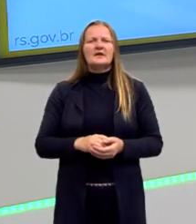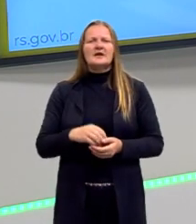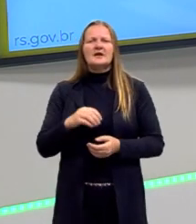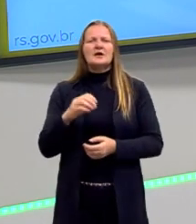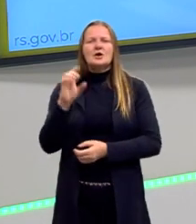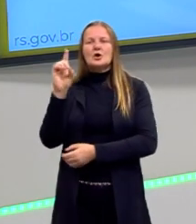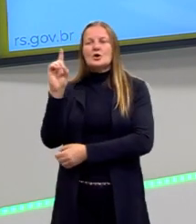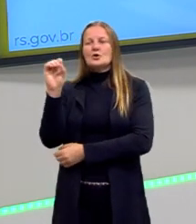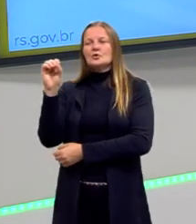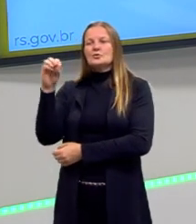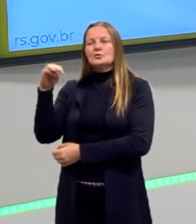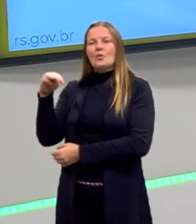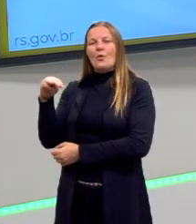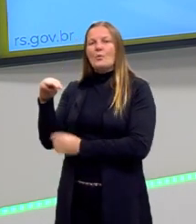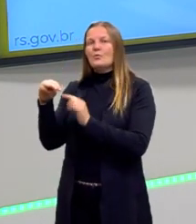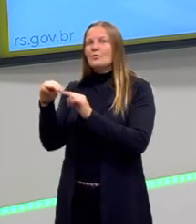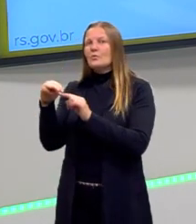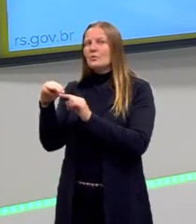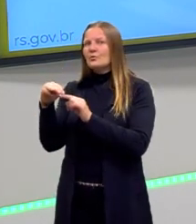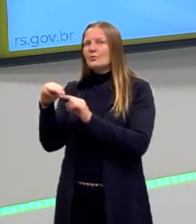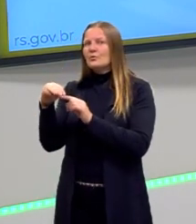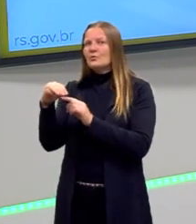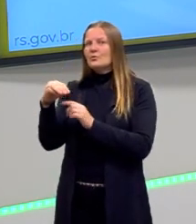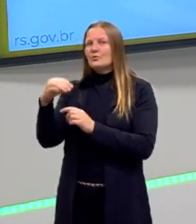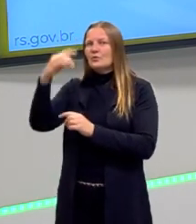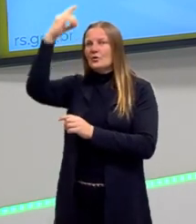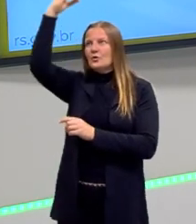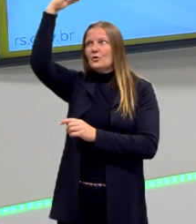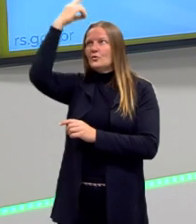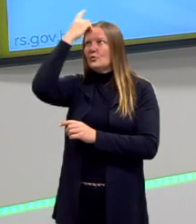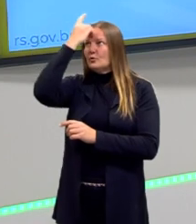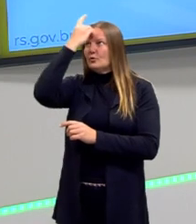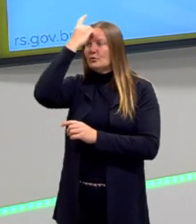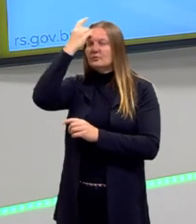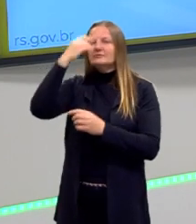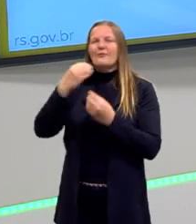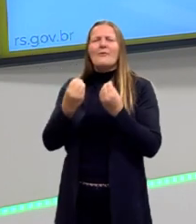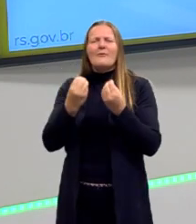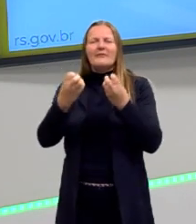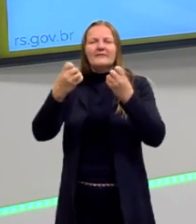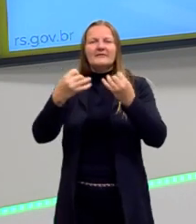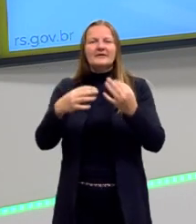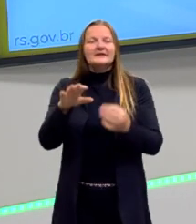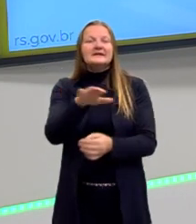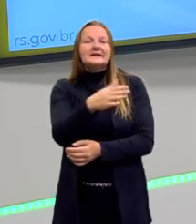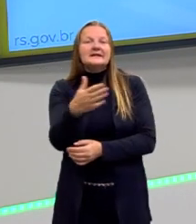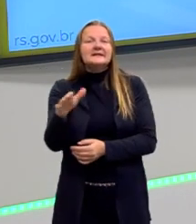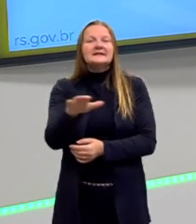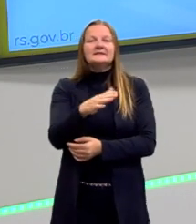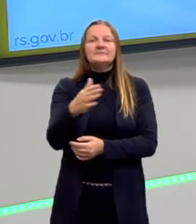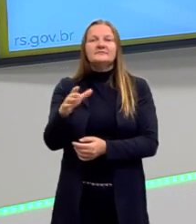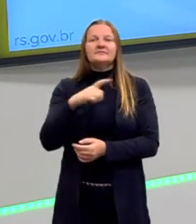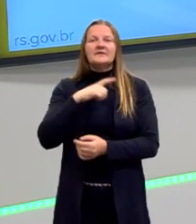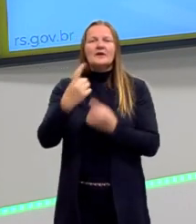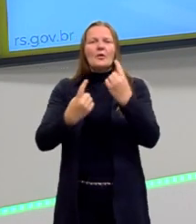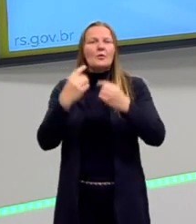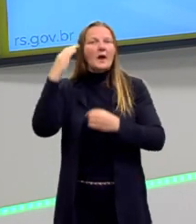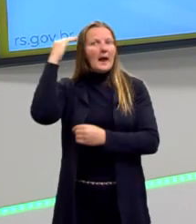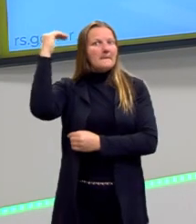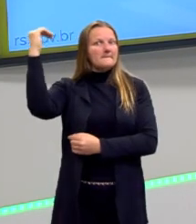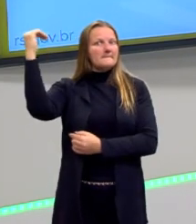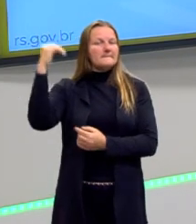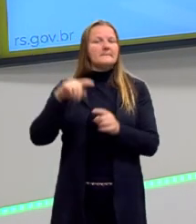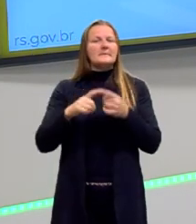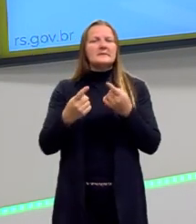fala assim ah a pessoa tem o dom para aquilo talvez É tem algumas habilidades né